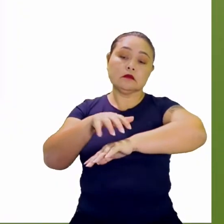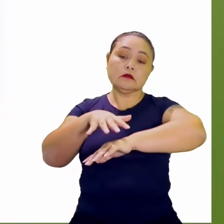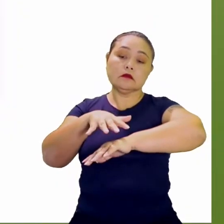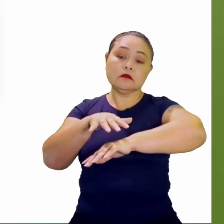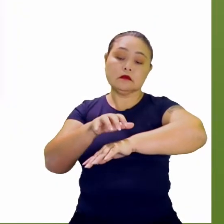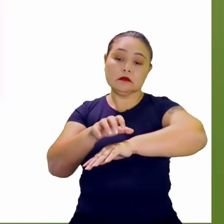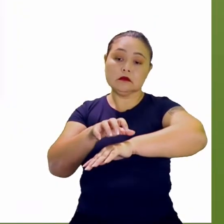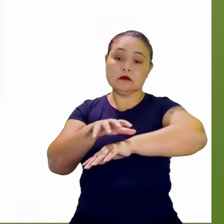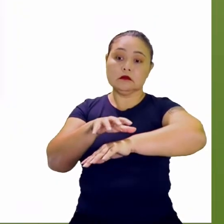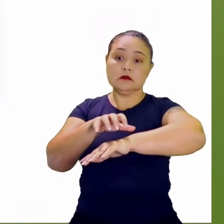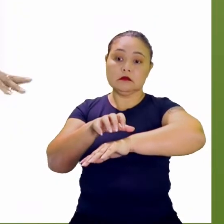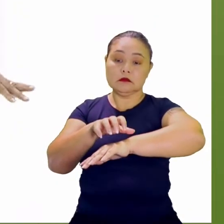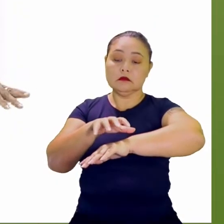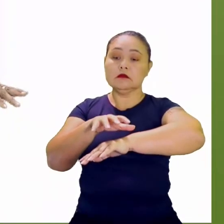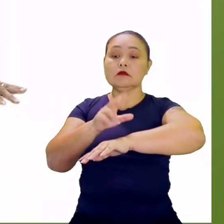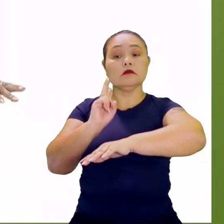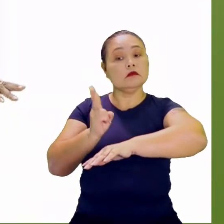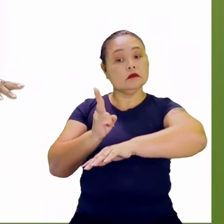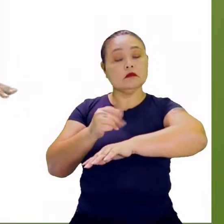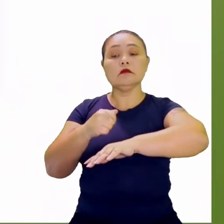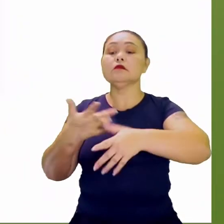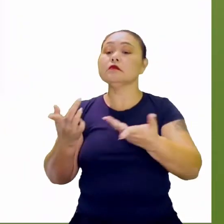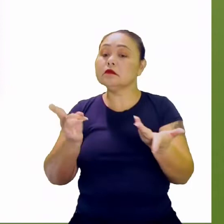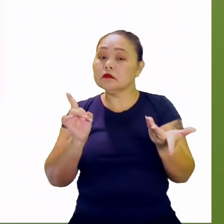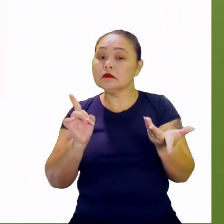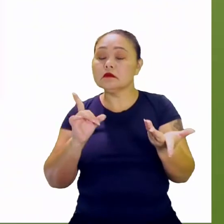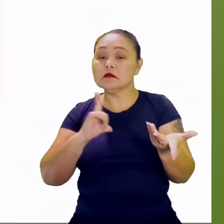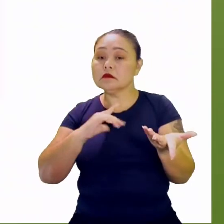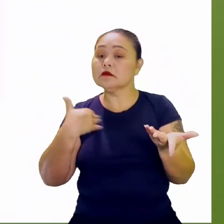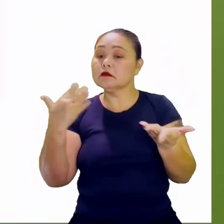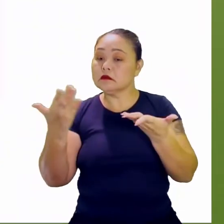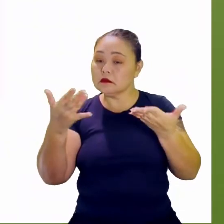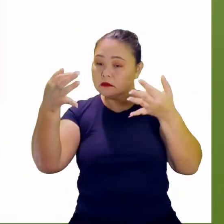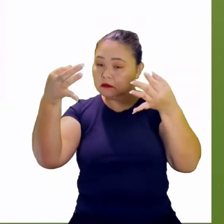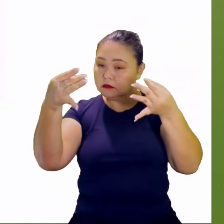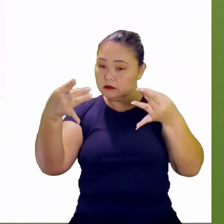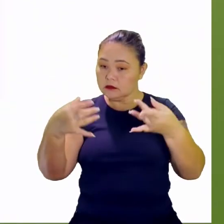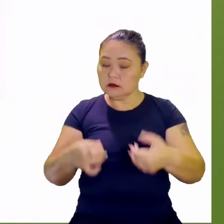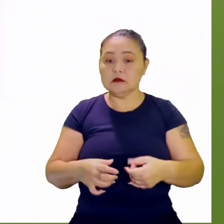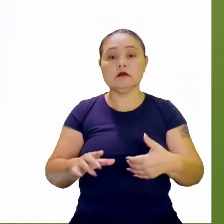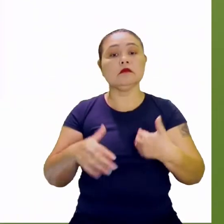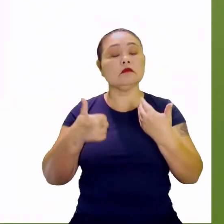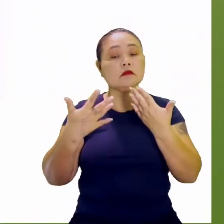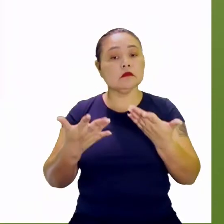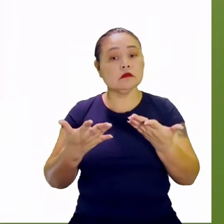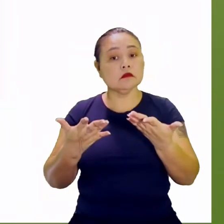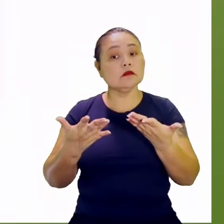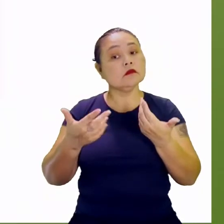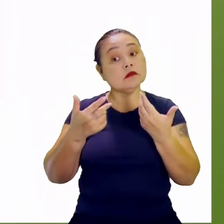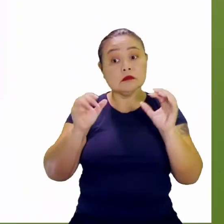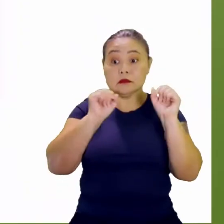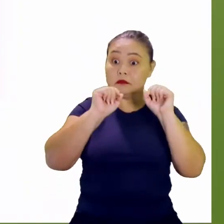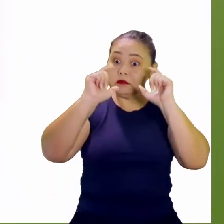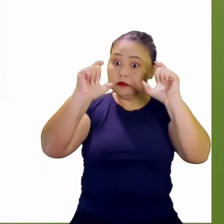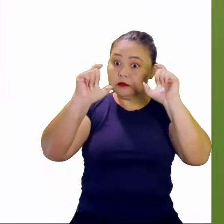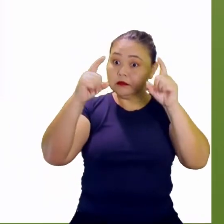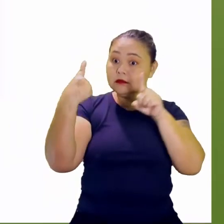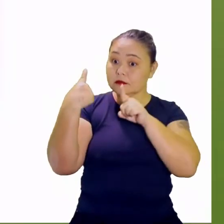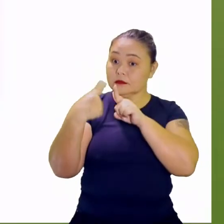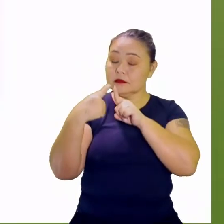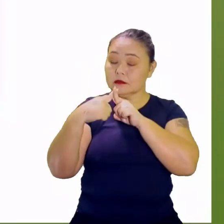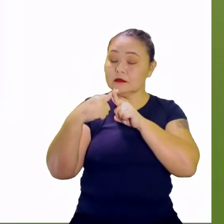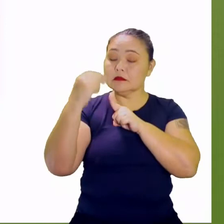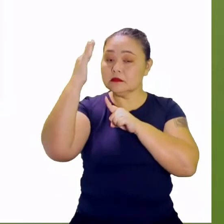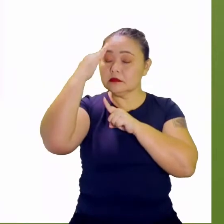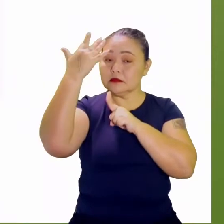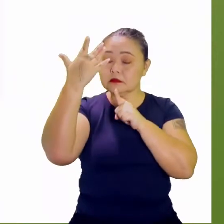tensão, mas com o músculo no mesmo comprimento. Então agora nós vamos detalhar um pouquinho sobre isso. Fica ligado aí porque você vai